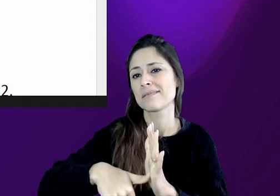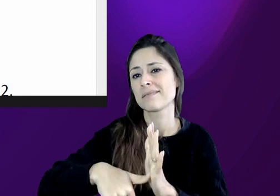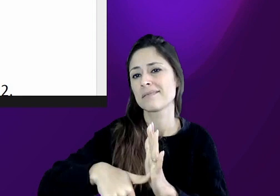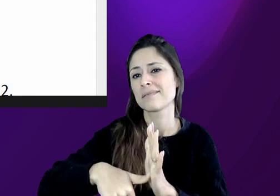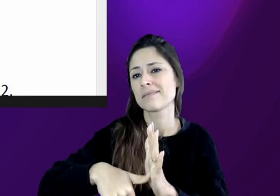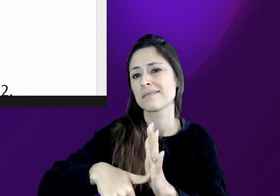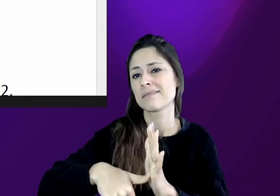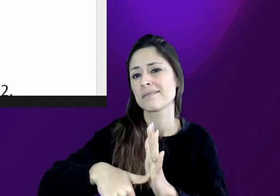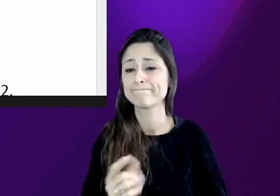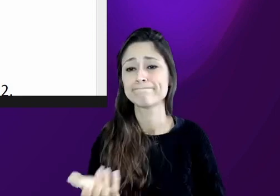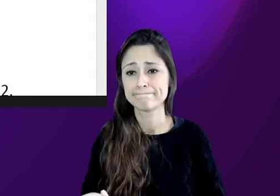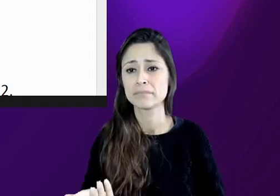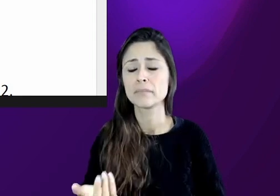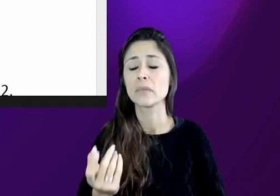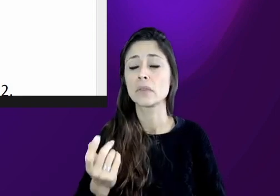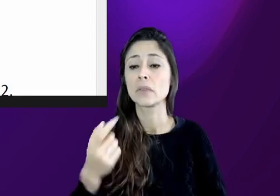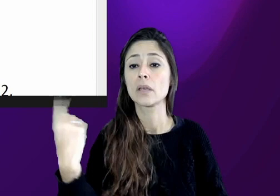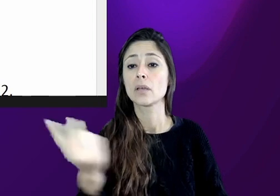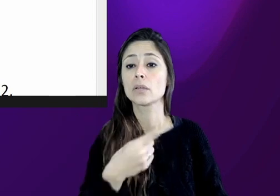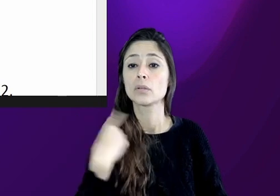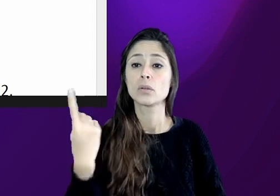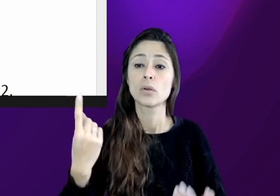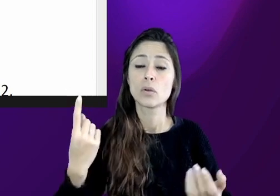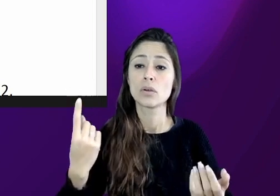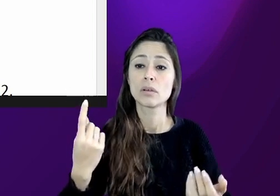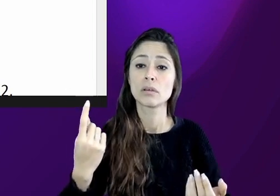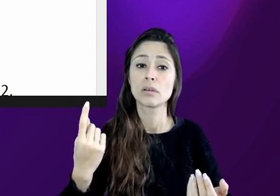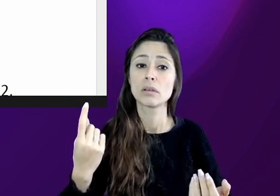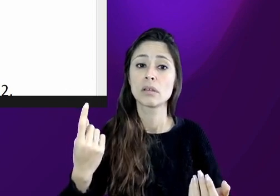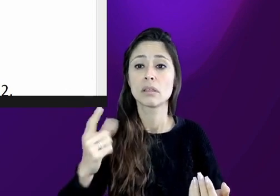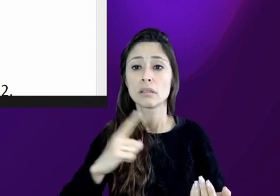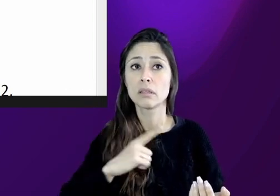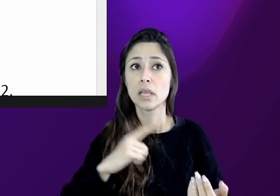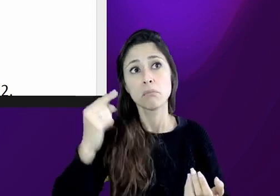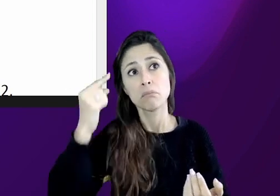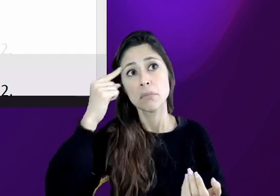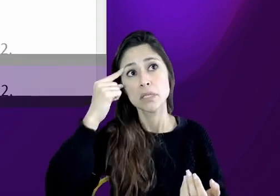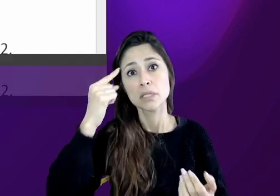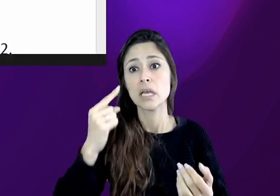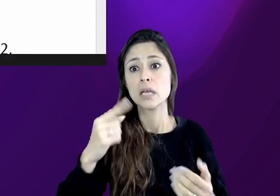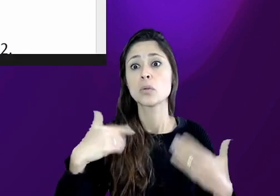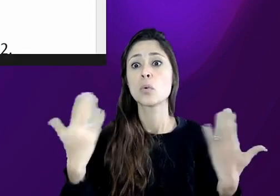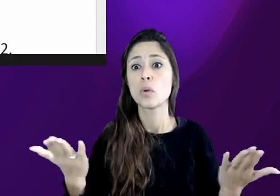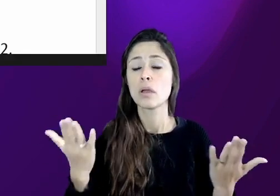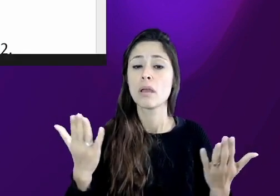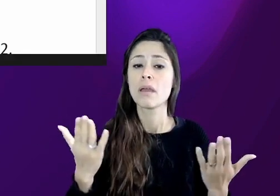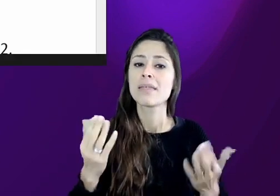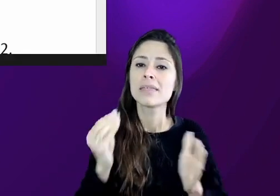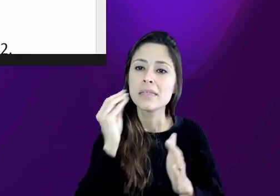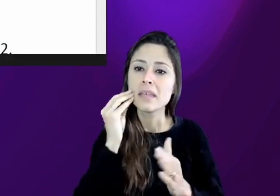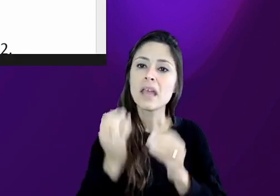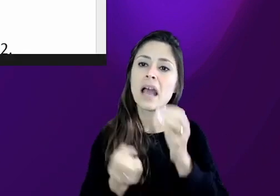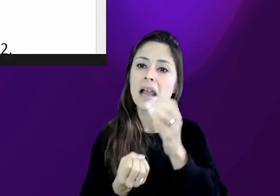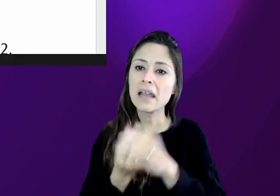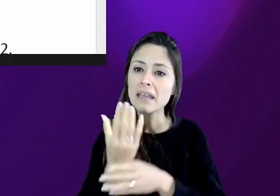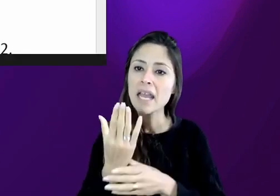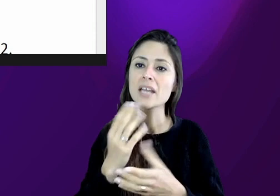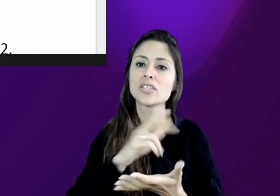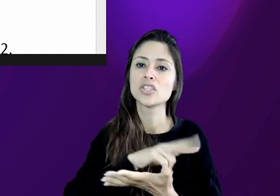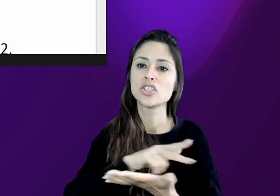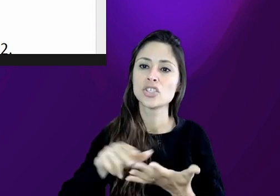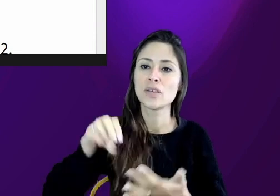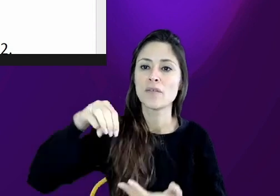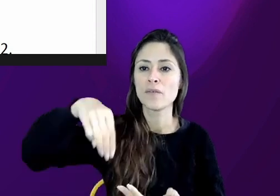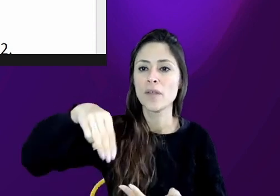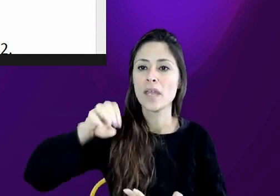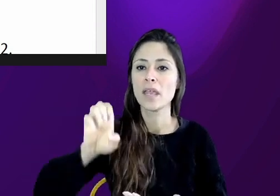Então, o que está sendo agora uma alternativa é a gente tentar criar novos métodos para melhorar esse diagnóstico, né?